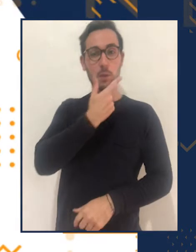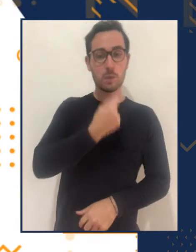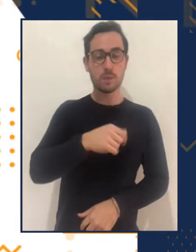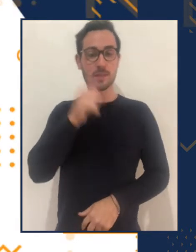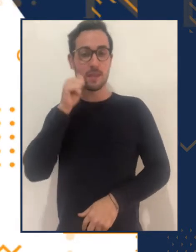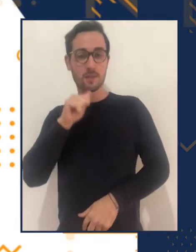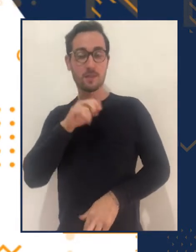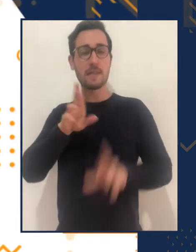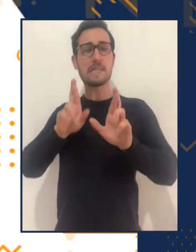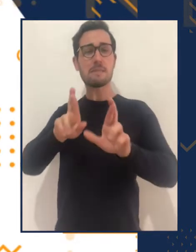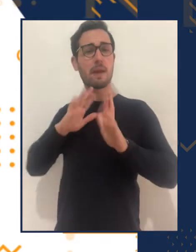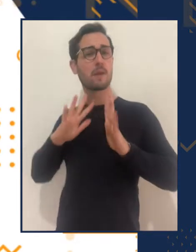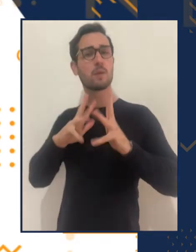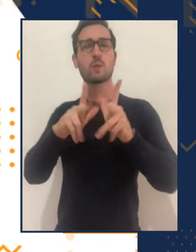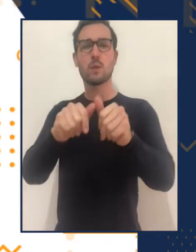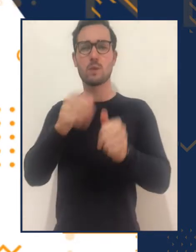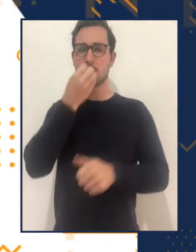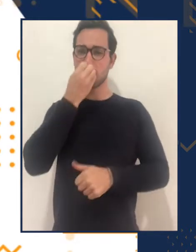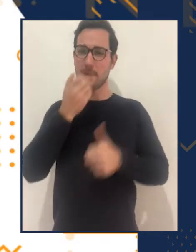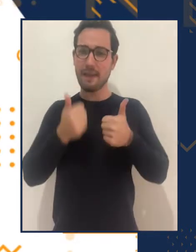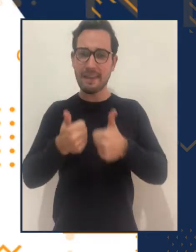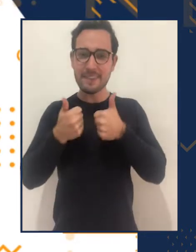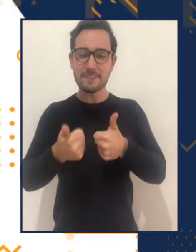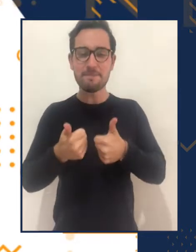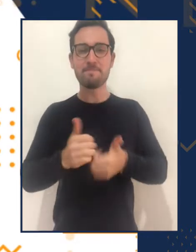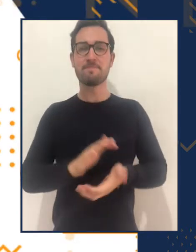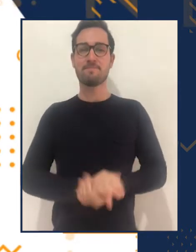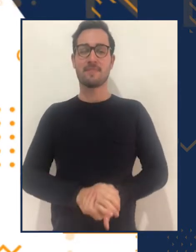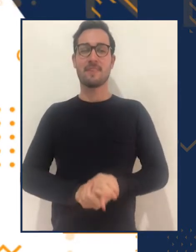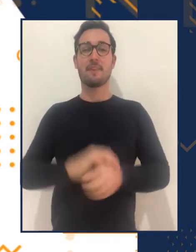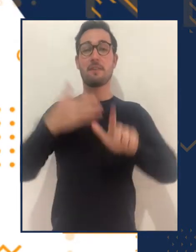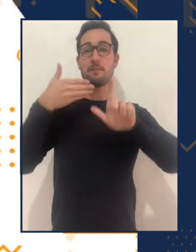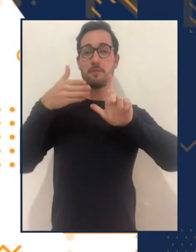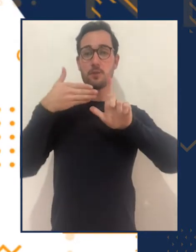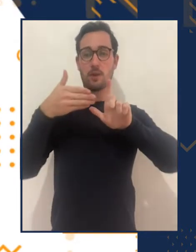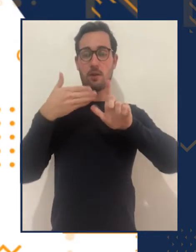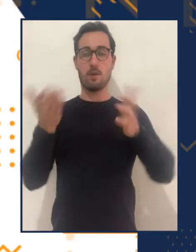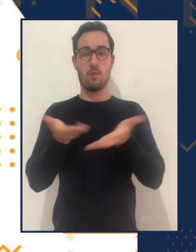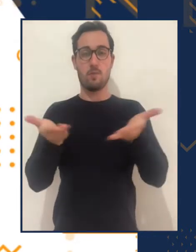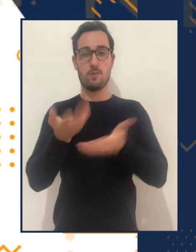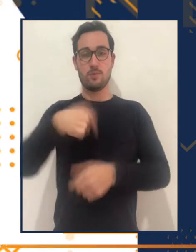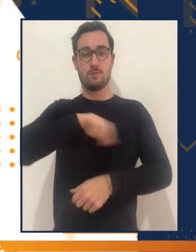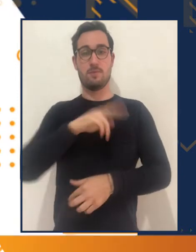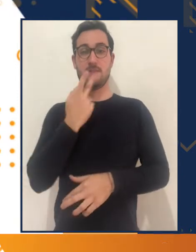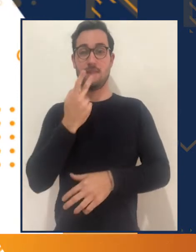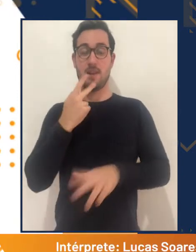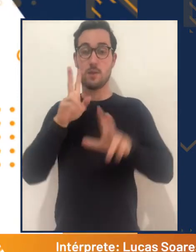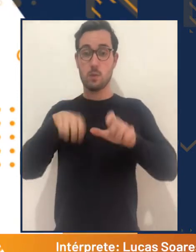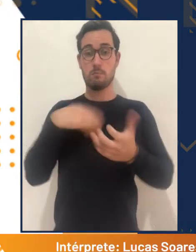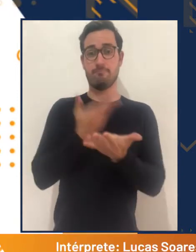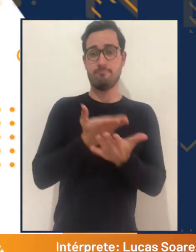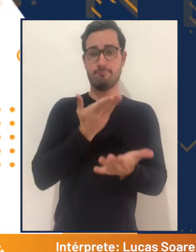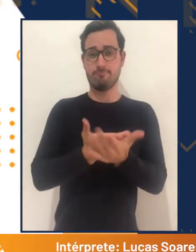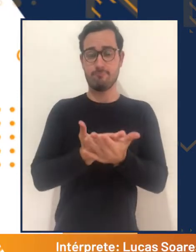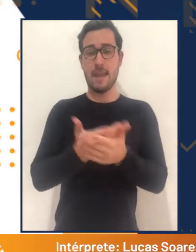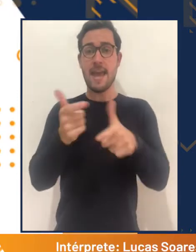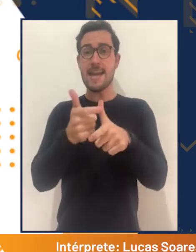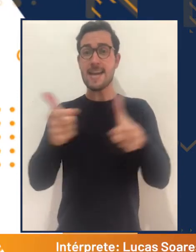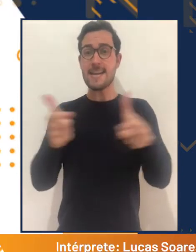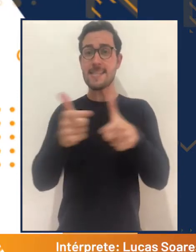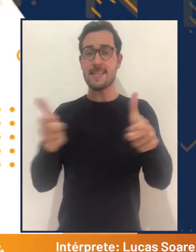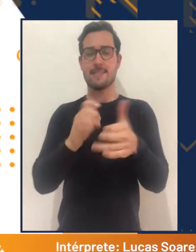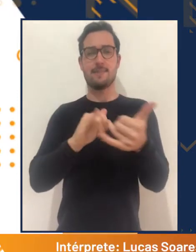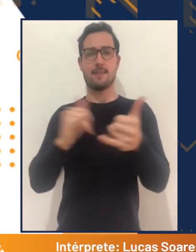Olá, alunas e alunos, espero que vocês estejam bem. Na videoaula de hoje, nós estudaremos